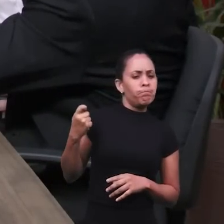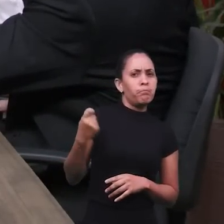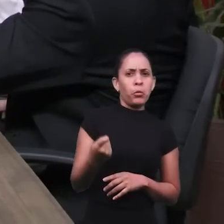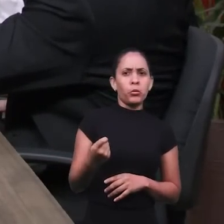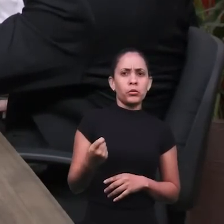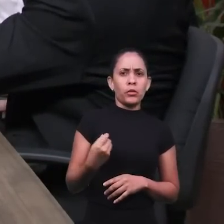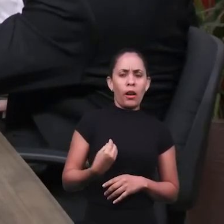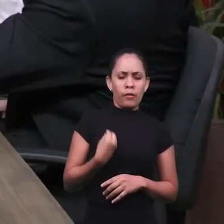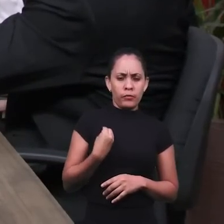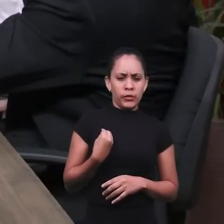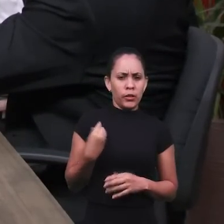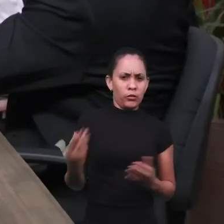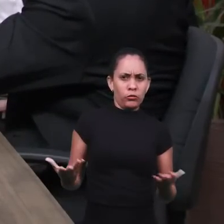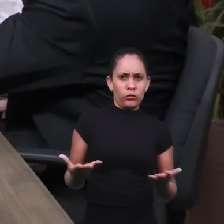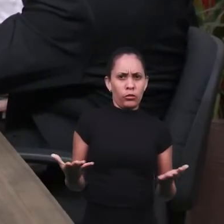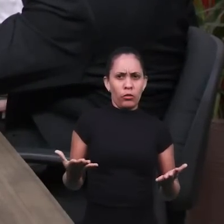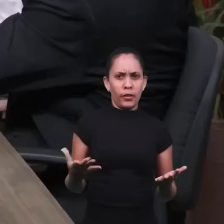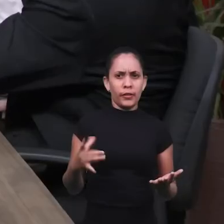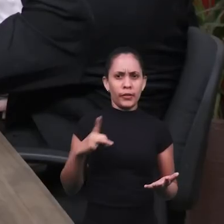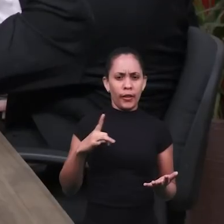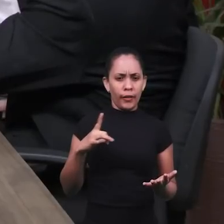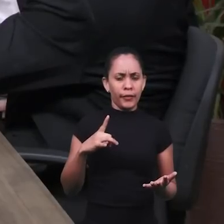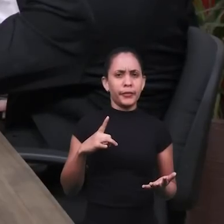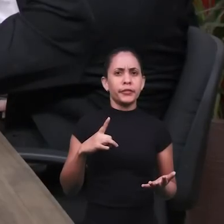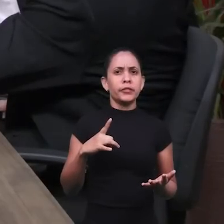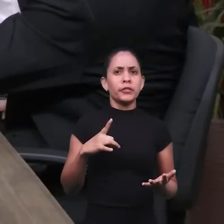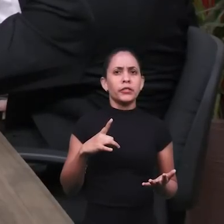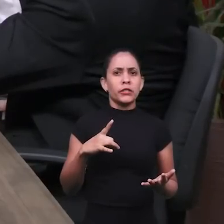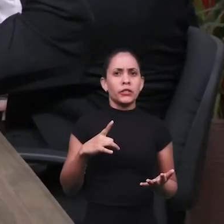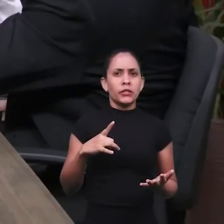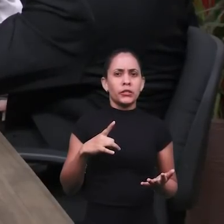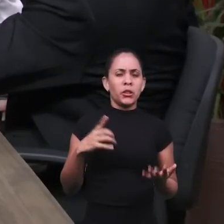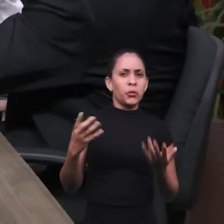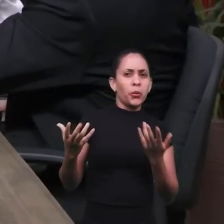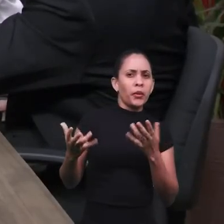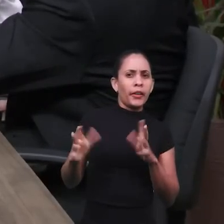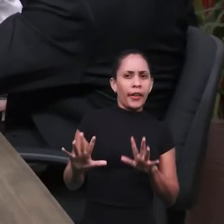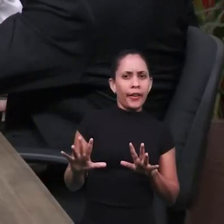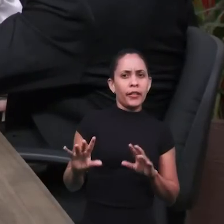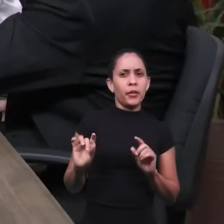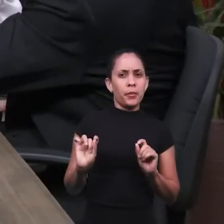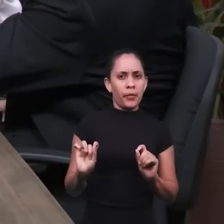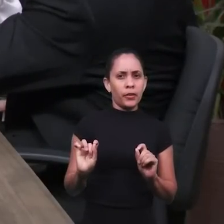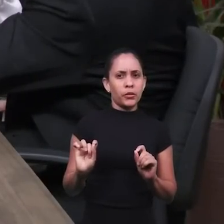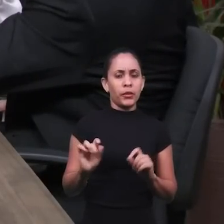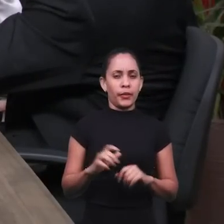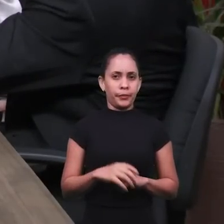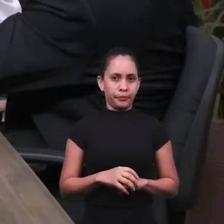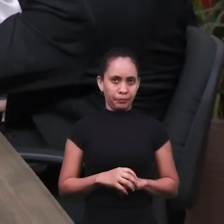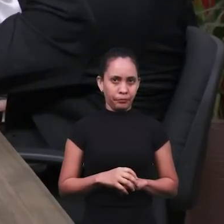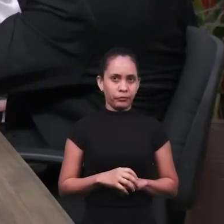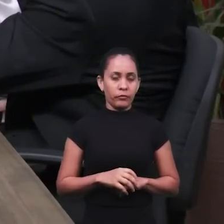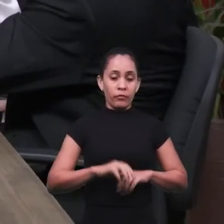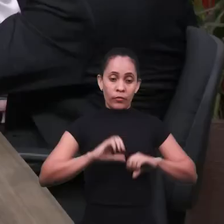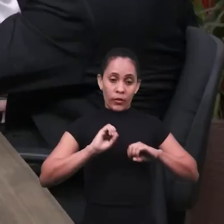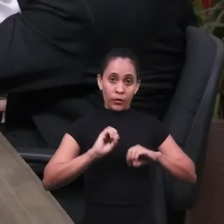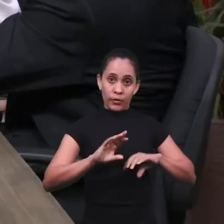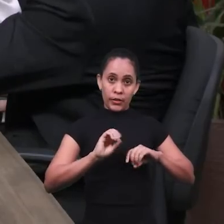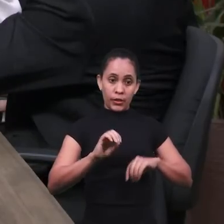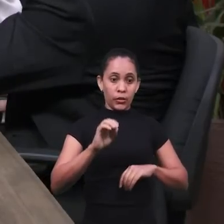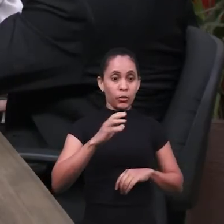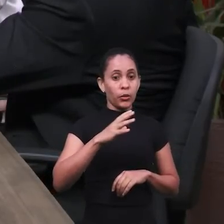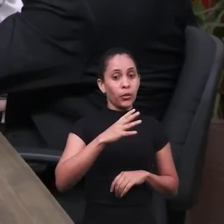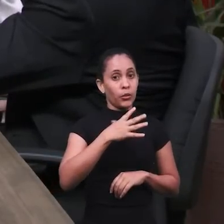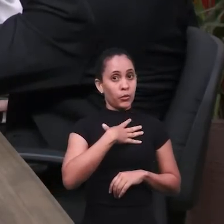imposto, ou muitas pessoas têm lançado mão desse recurso, de terceirizar a educação